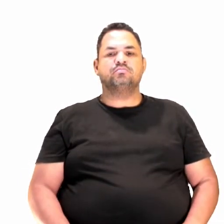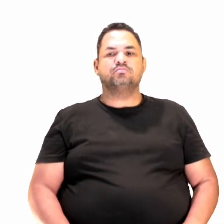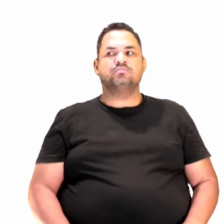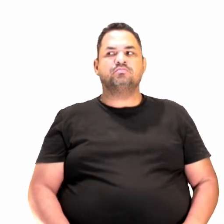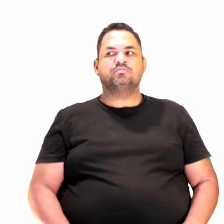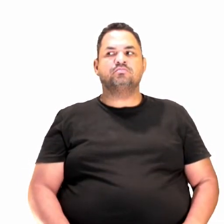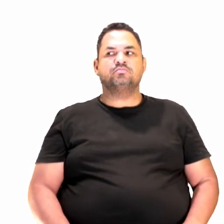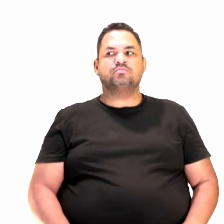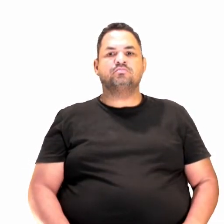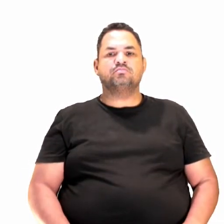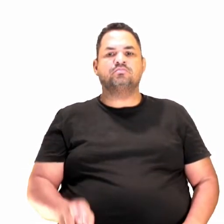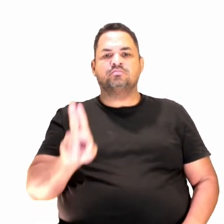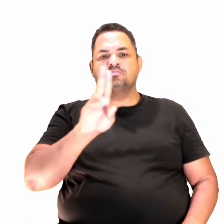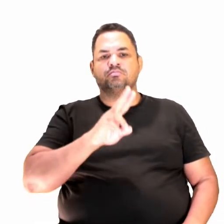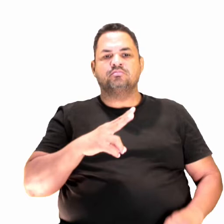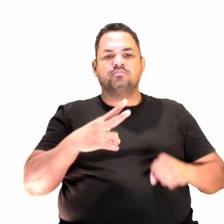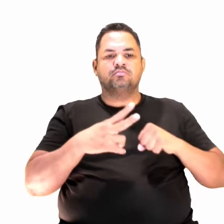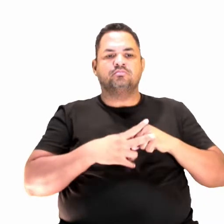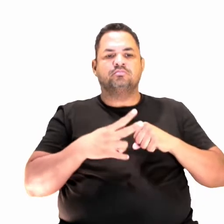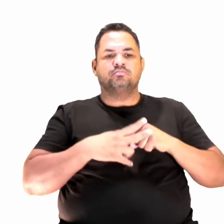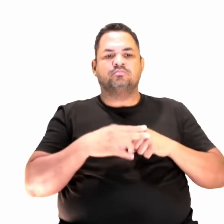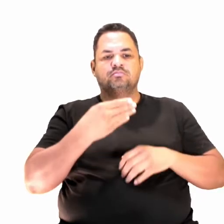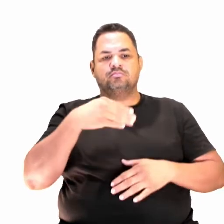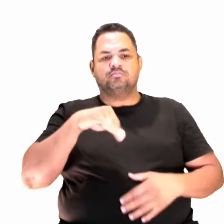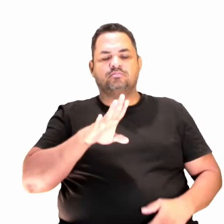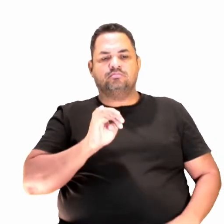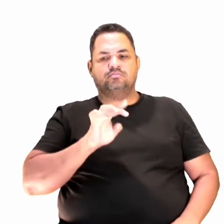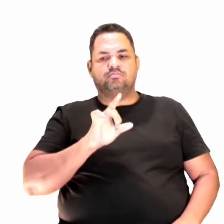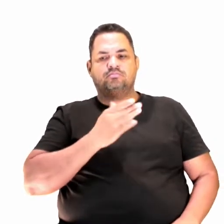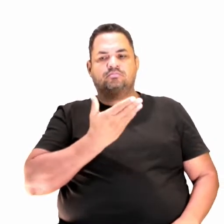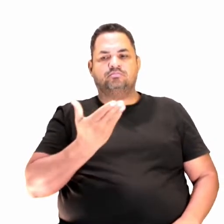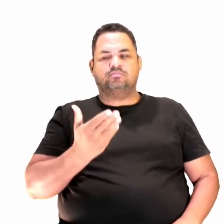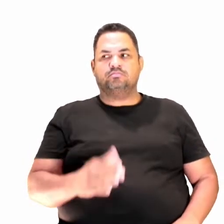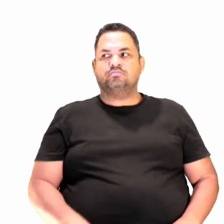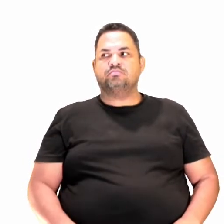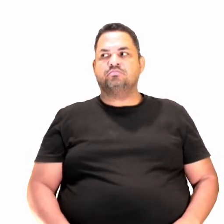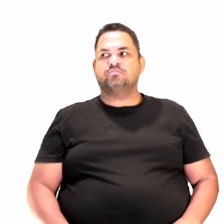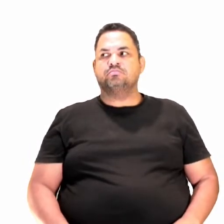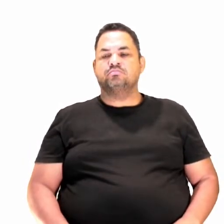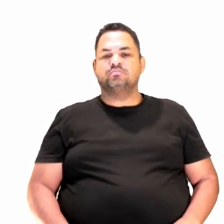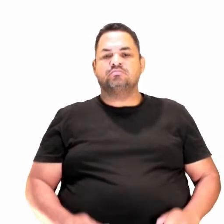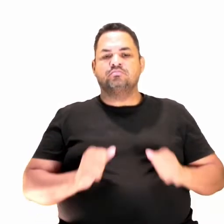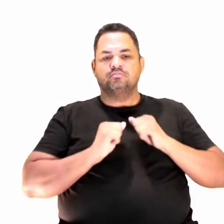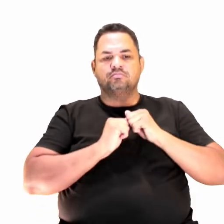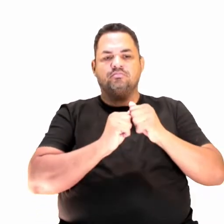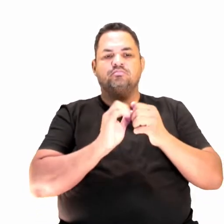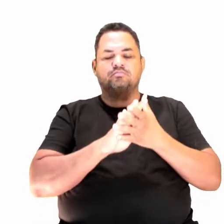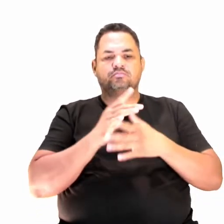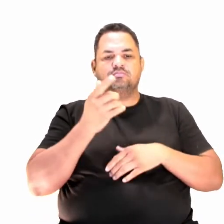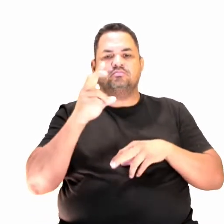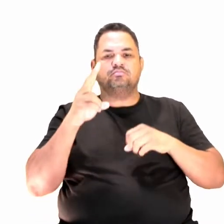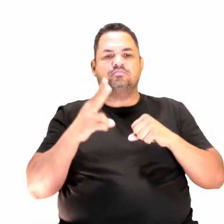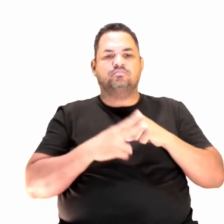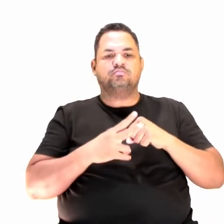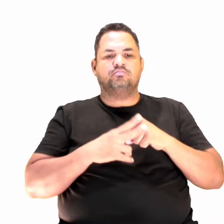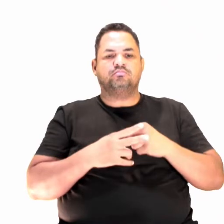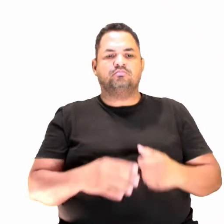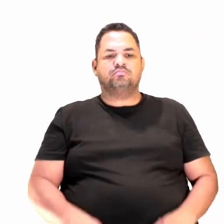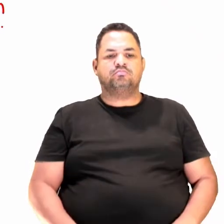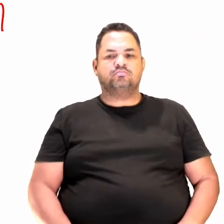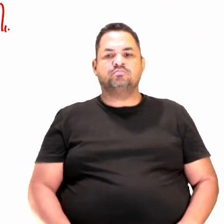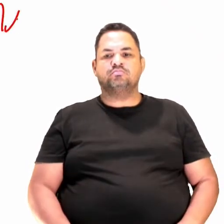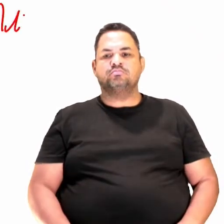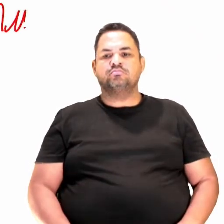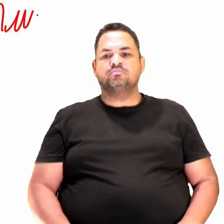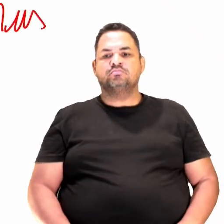que a gente usa o verbo modal must e ele vai vir acompanhado de um outro verbo logo em seguida. Aqui o outro verbo